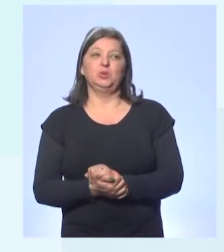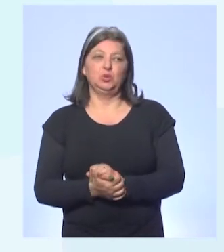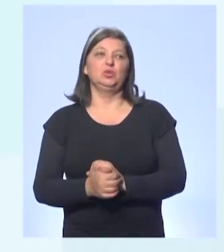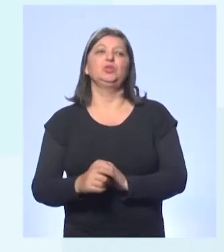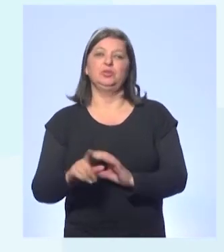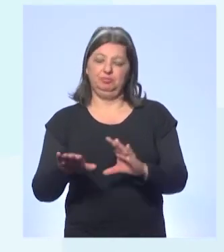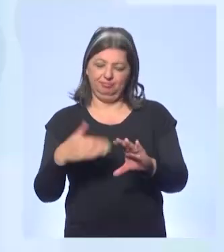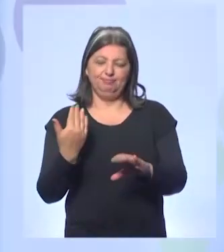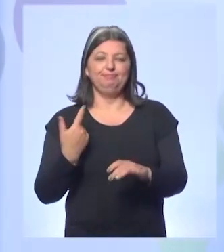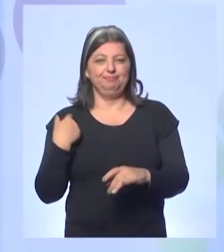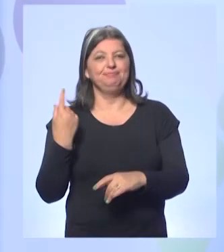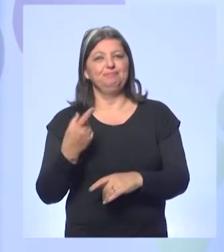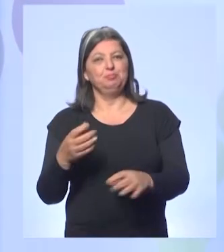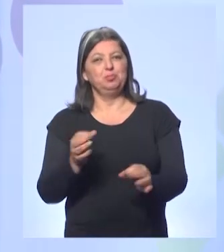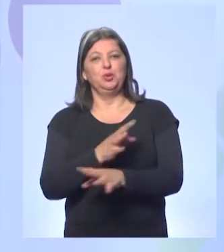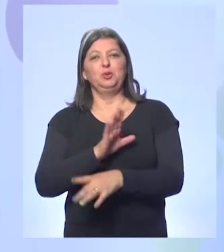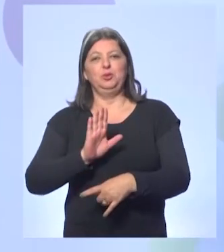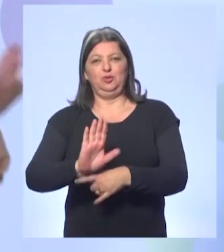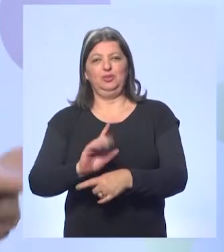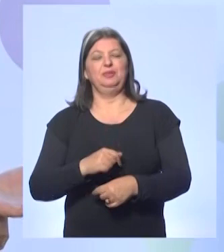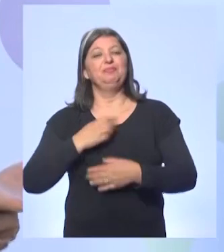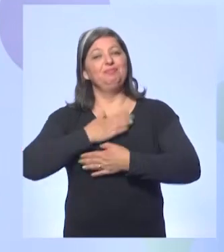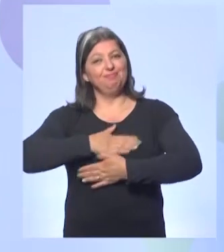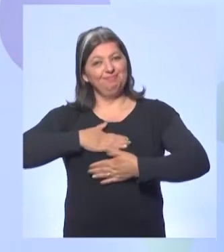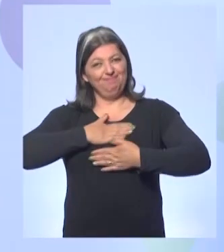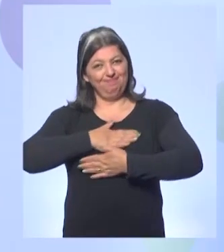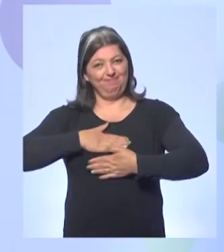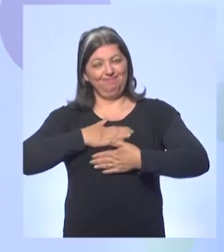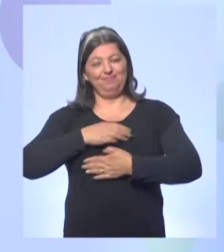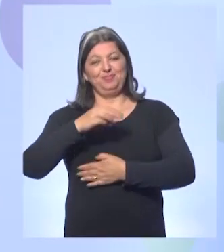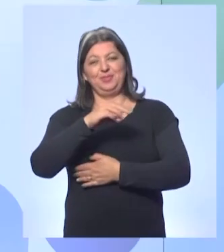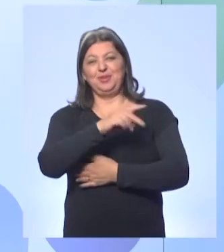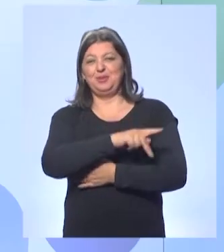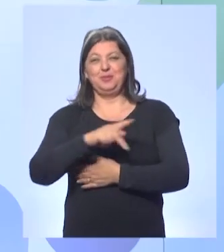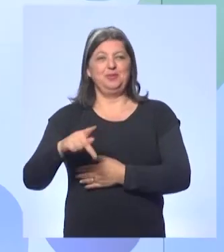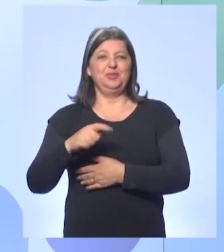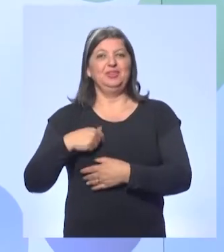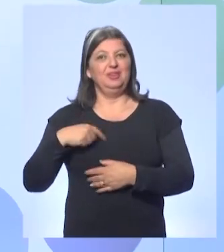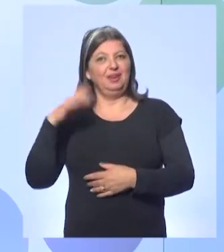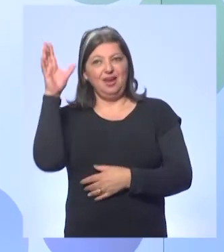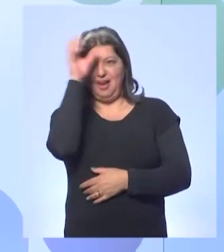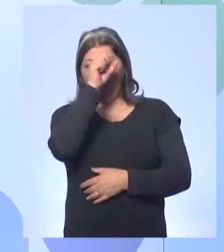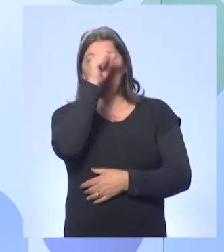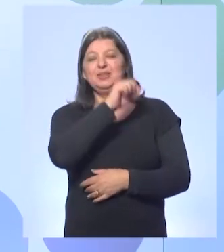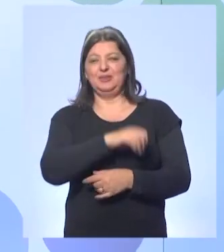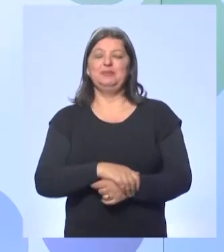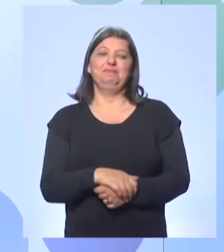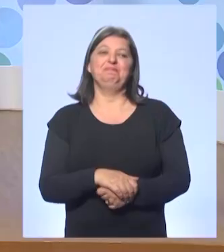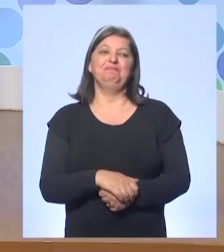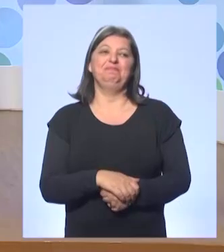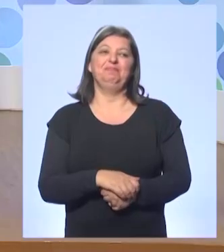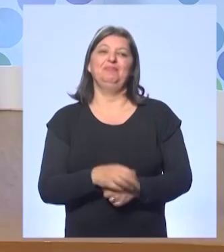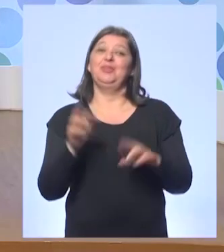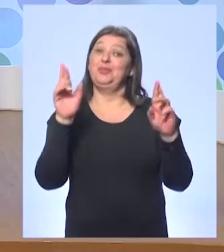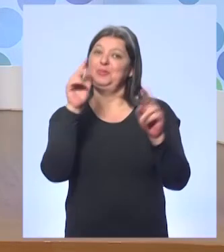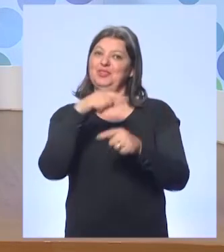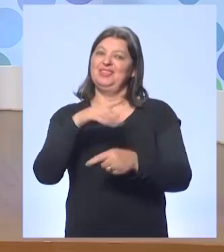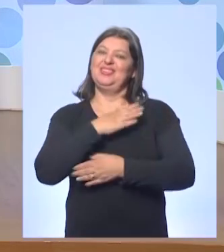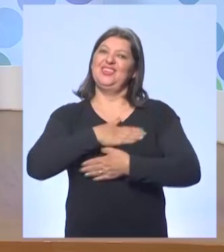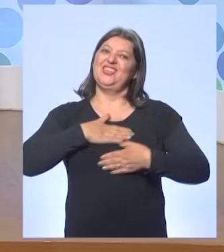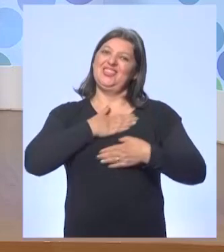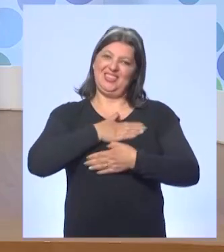está lá para atender vocês. Foi um prazer, professor Mauro, essa aula de hoje. Aprendi bastante, professor. Espero que tenham gostado e